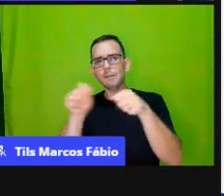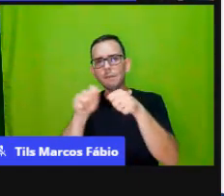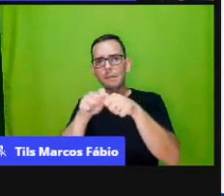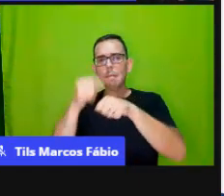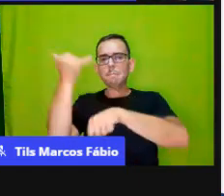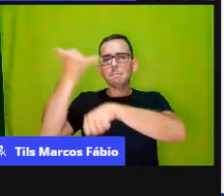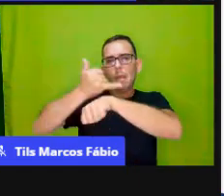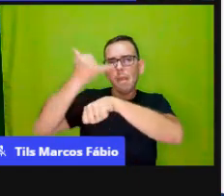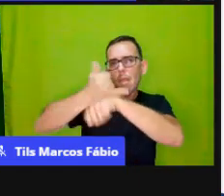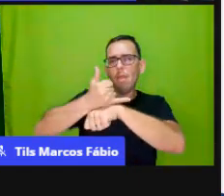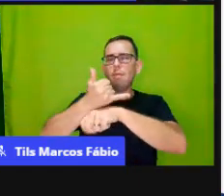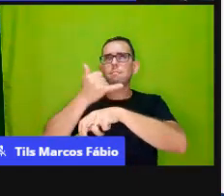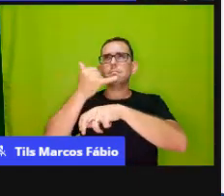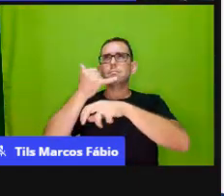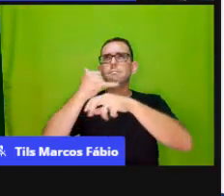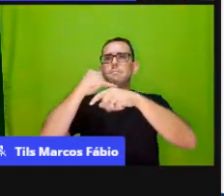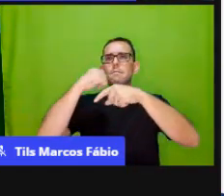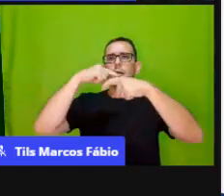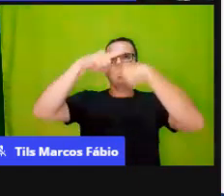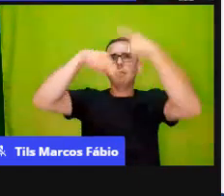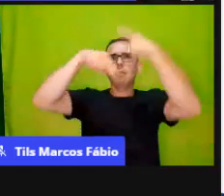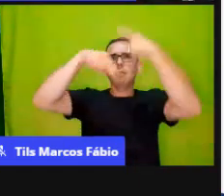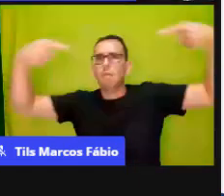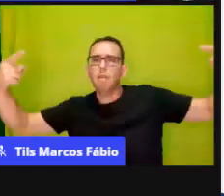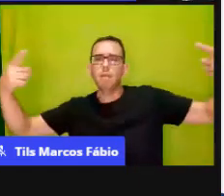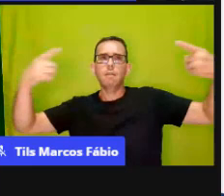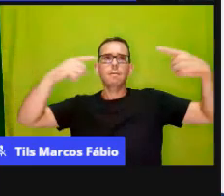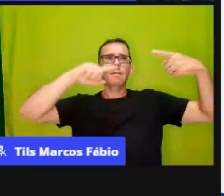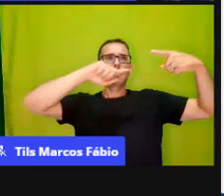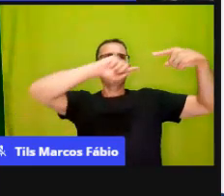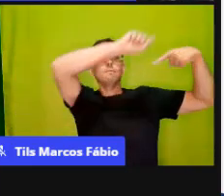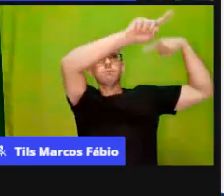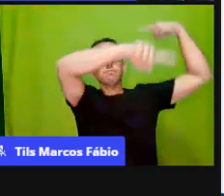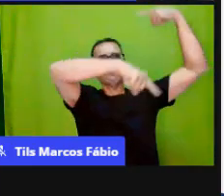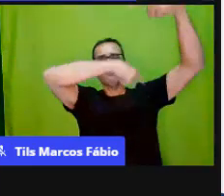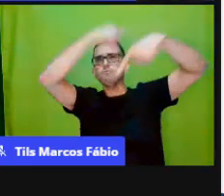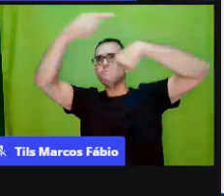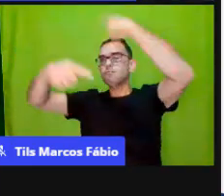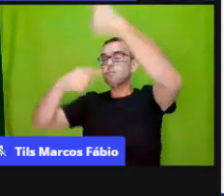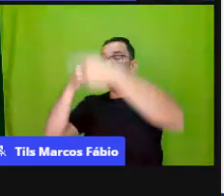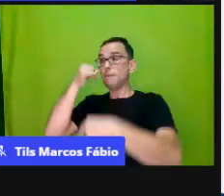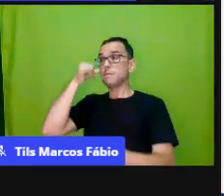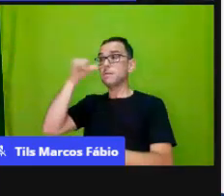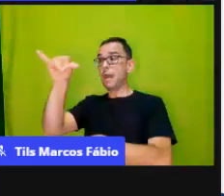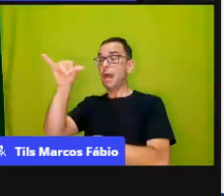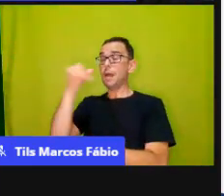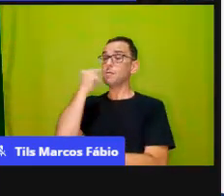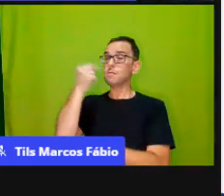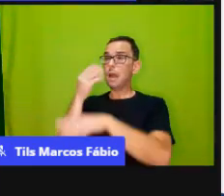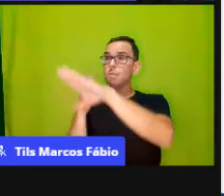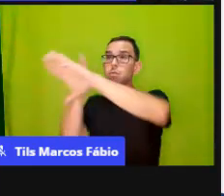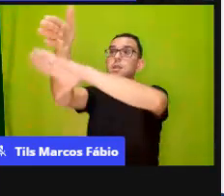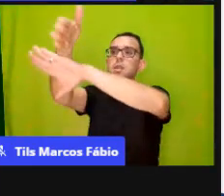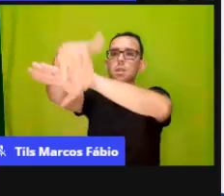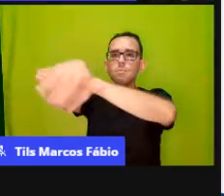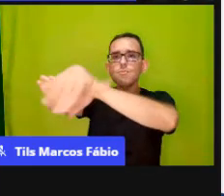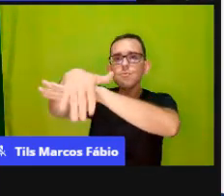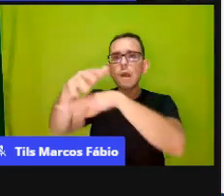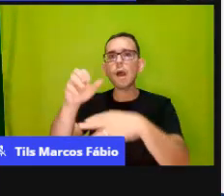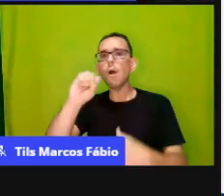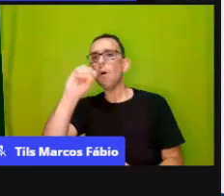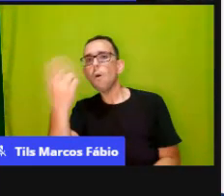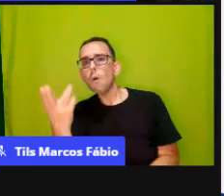com arame, e etc., para que eu impeça meu gato para ir para a rua, ou eu impeça